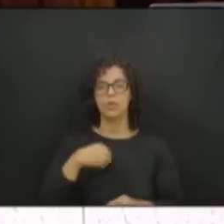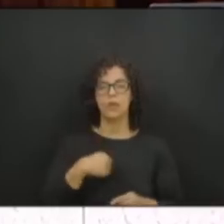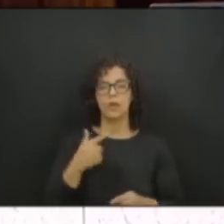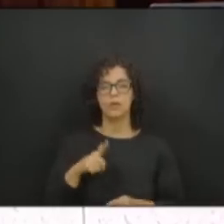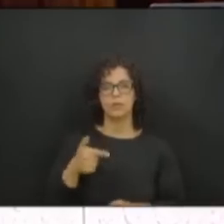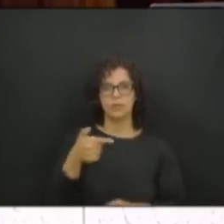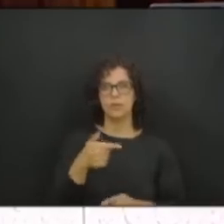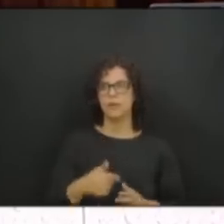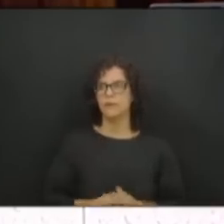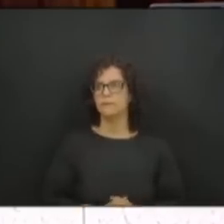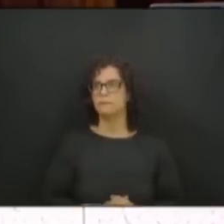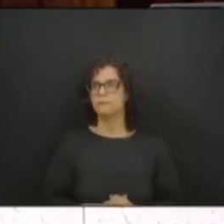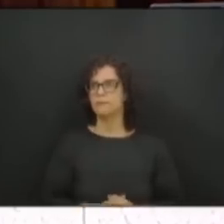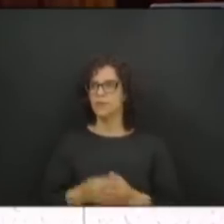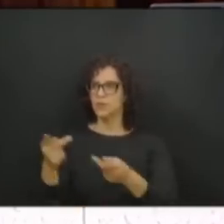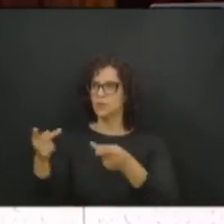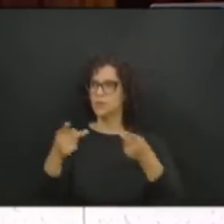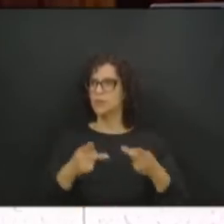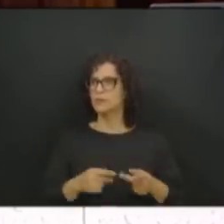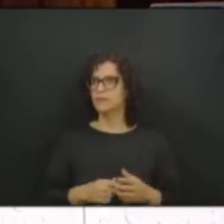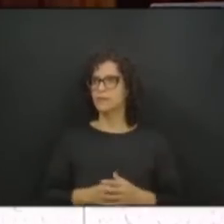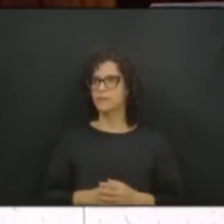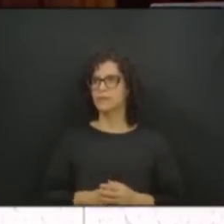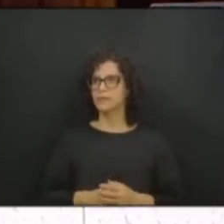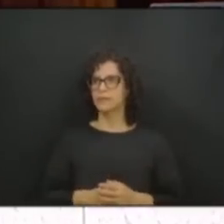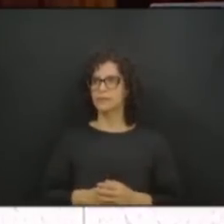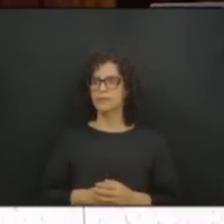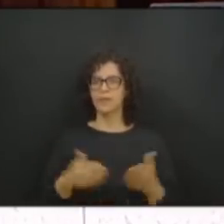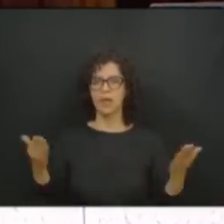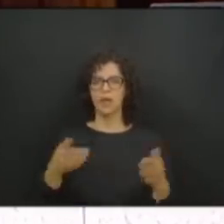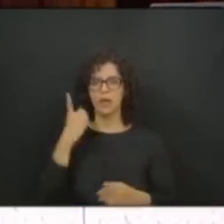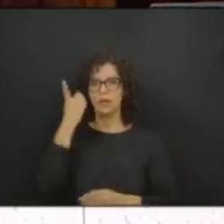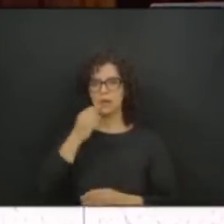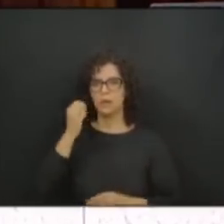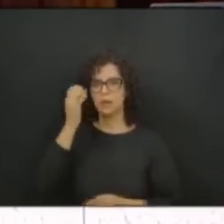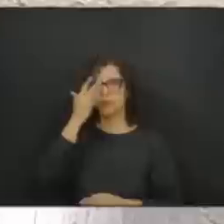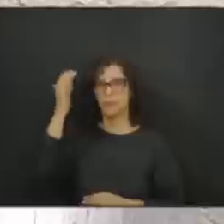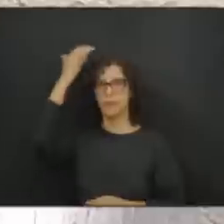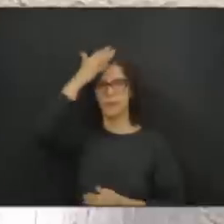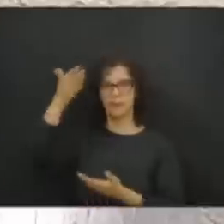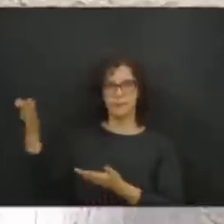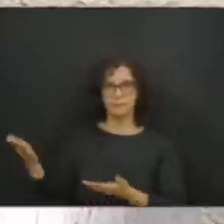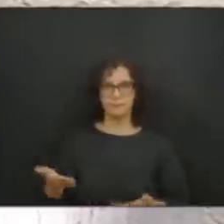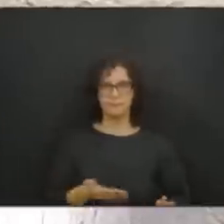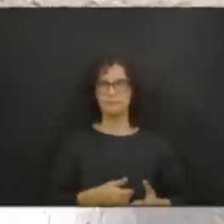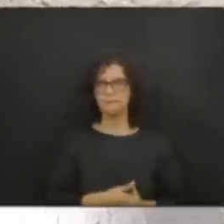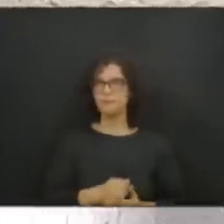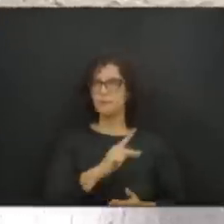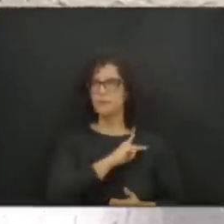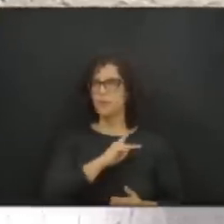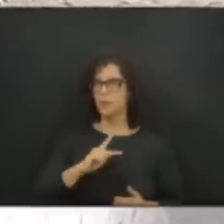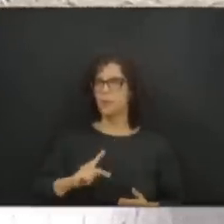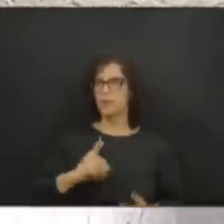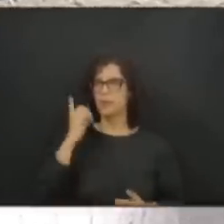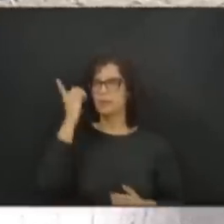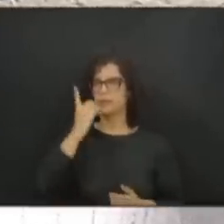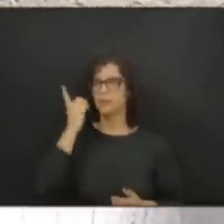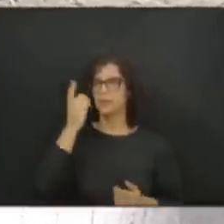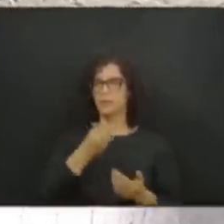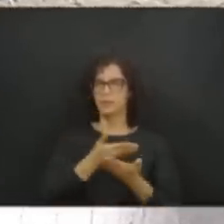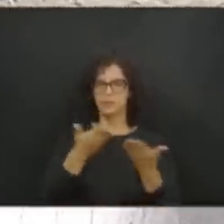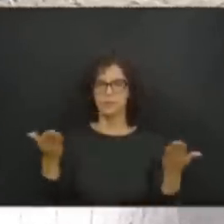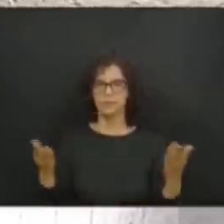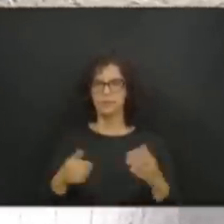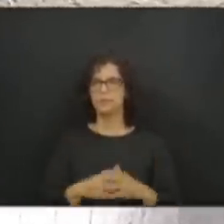Luiz Fernando Guerra sejam bem-vindos com a palavra Deputado Marcel micheletto senhor presidente senhoras e senhores